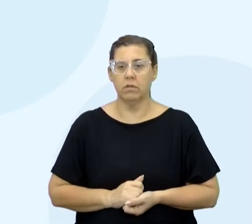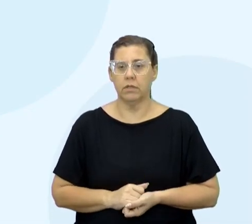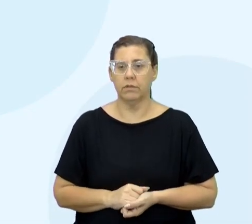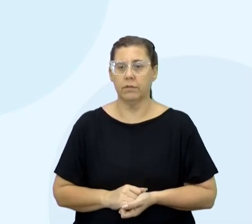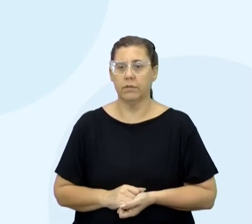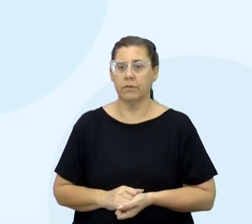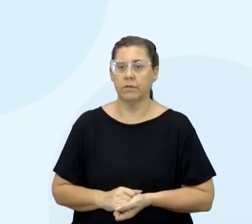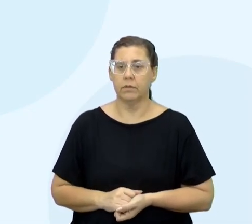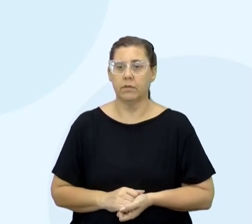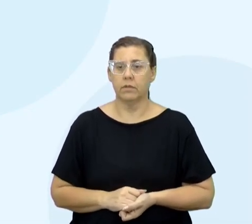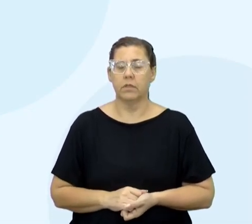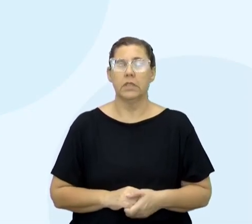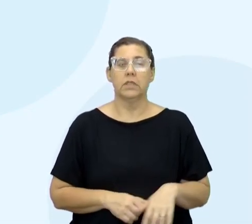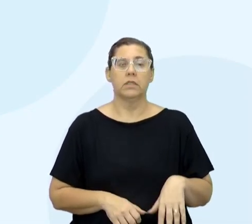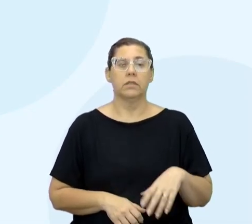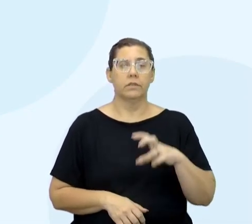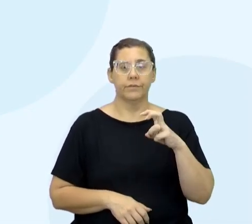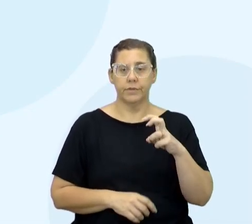anos,